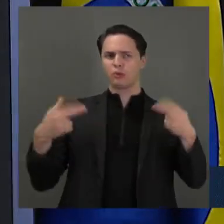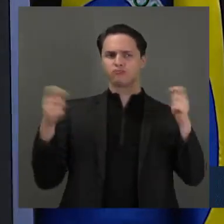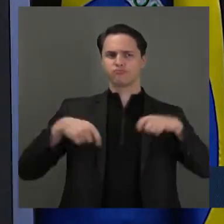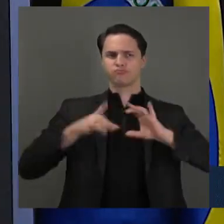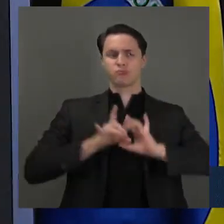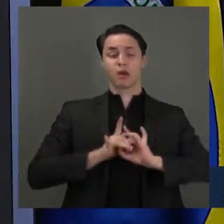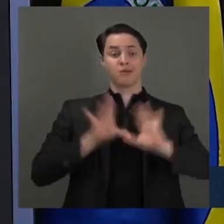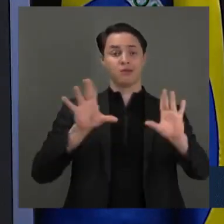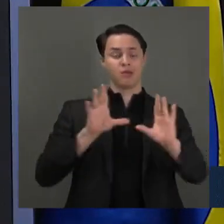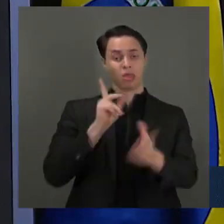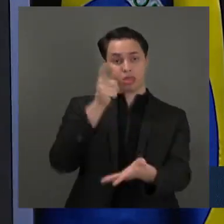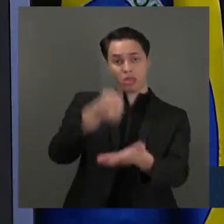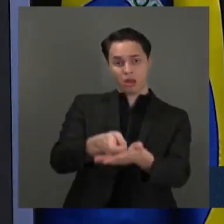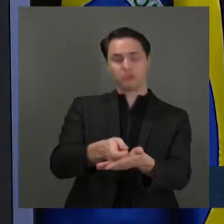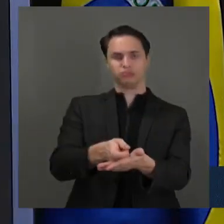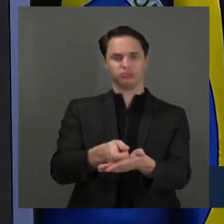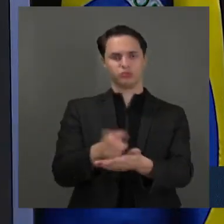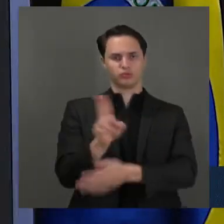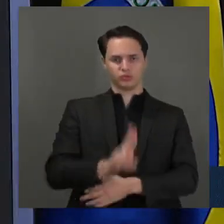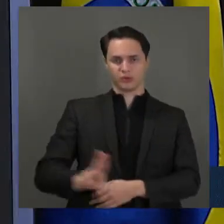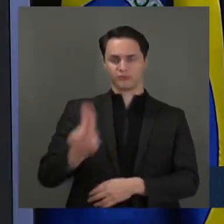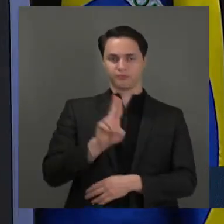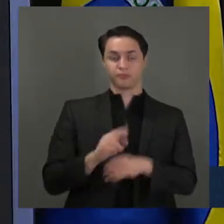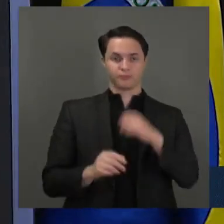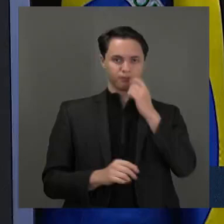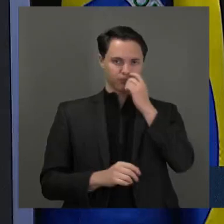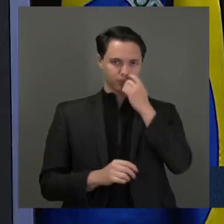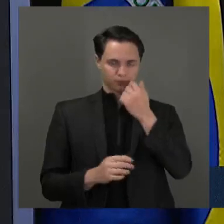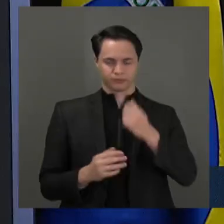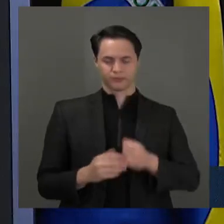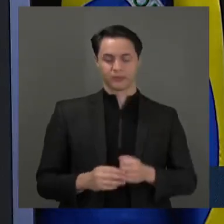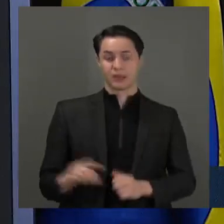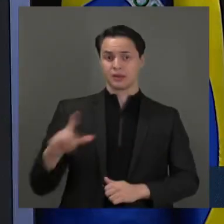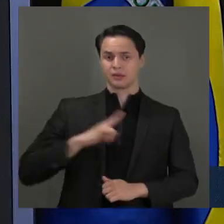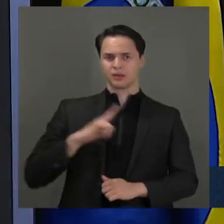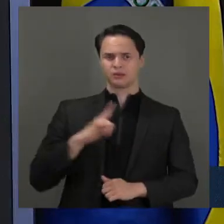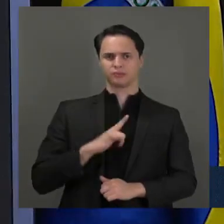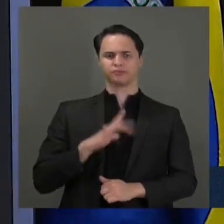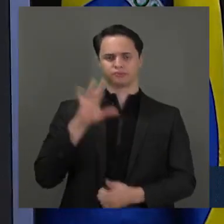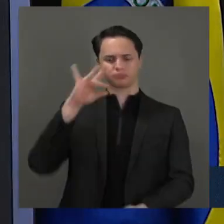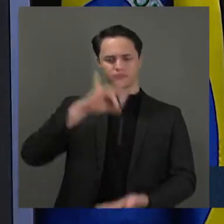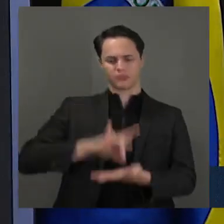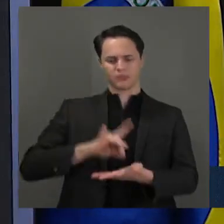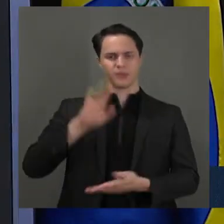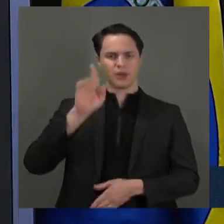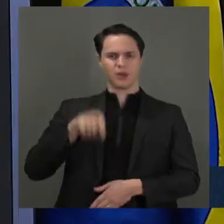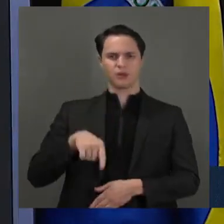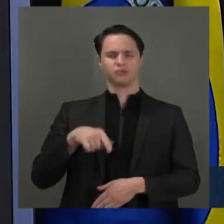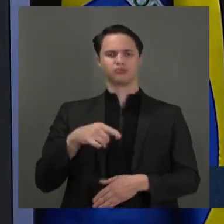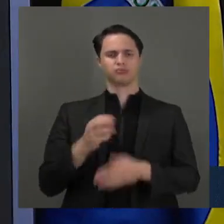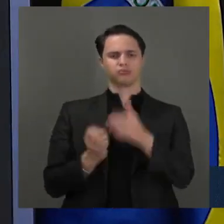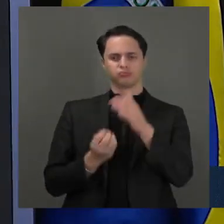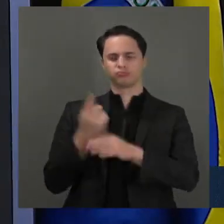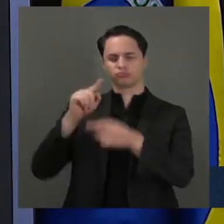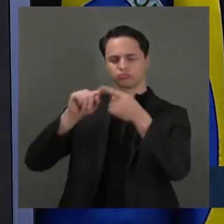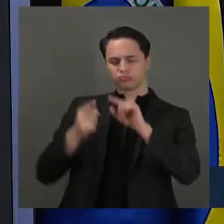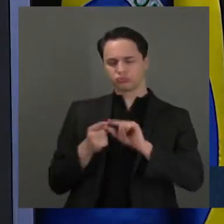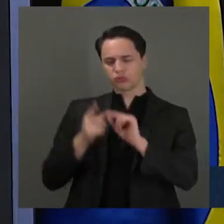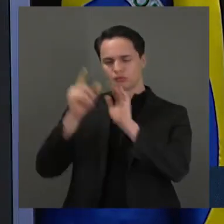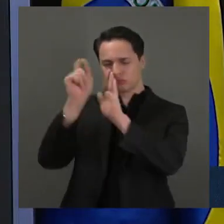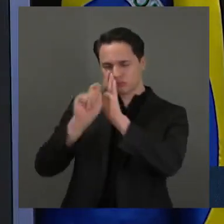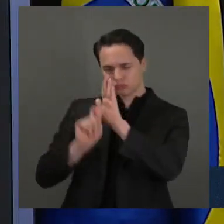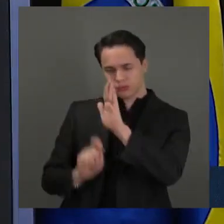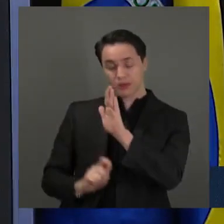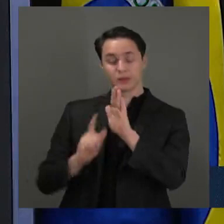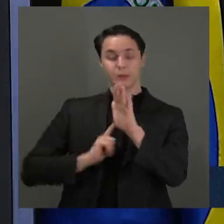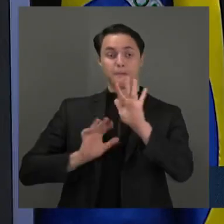sua efetiva implantação, sendo, na realidade, um bem elaborado diagnóstico e um plano